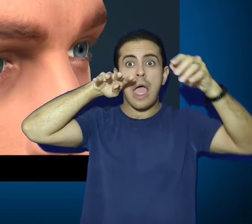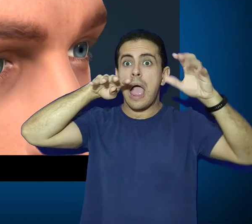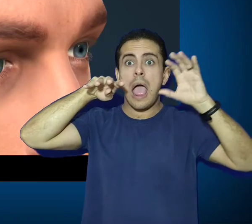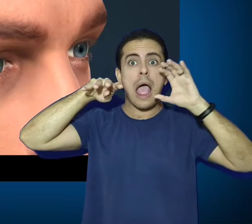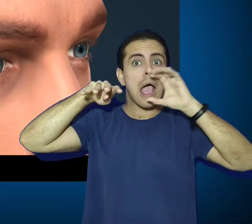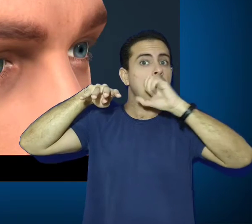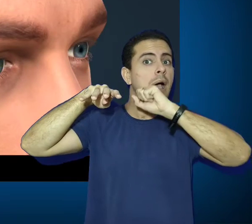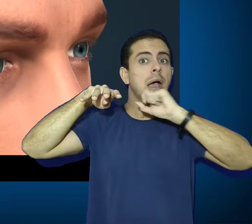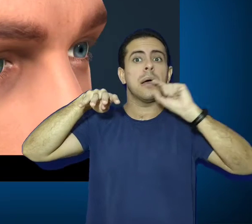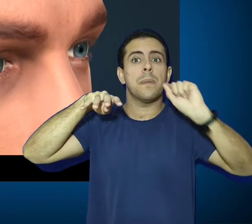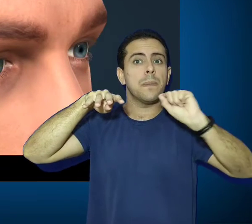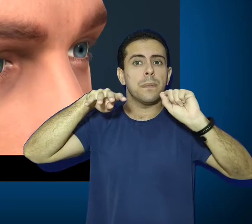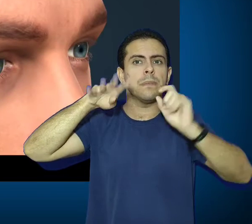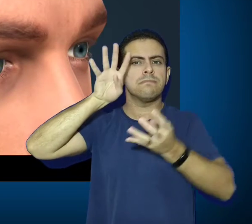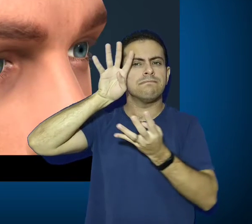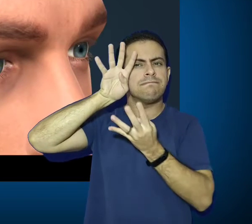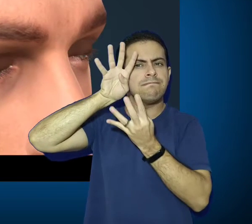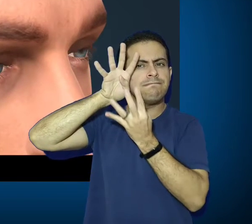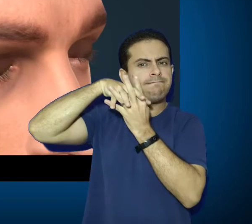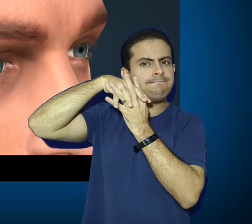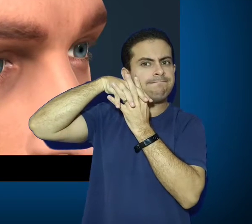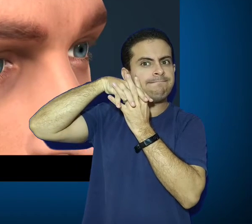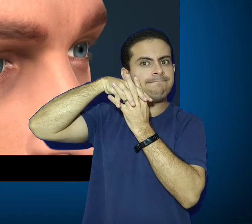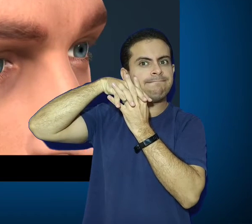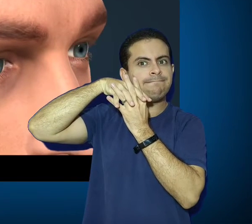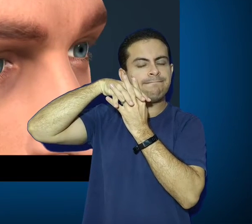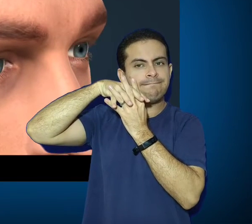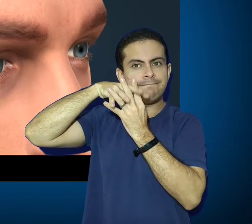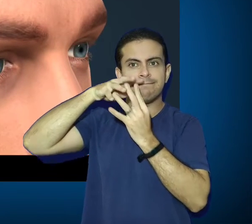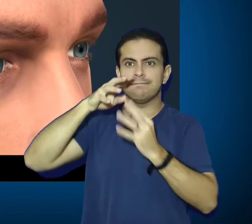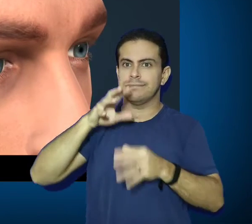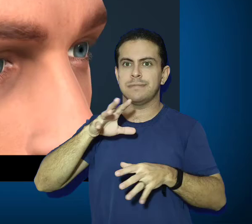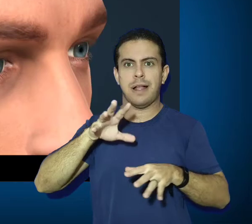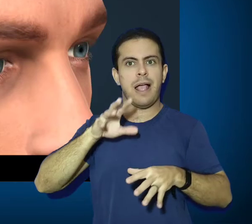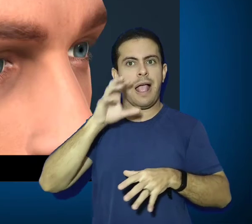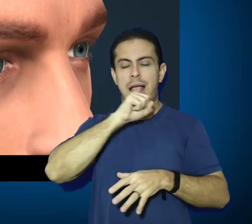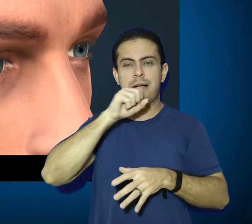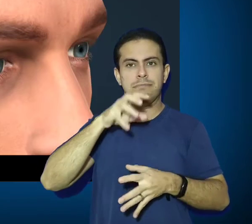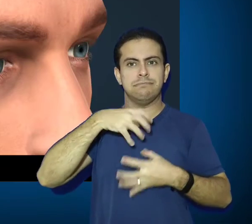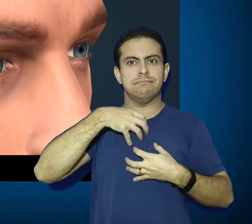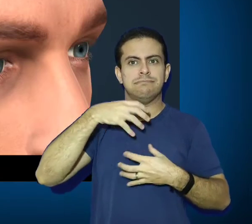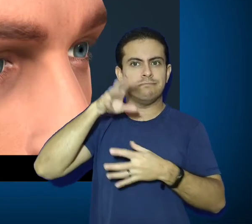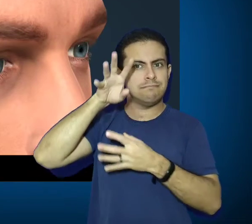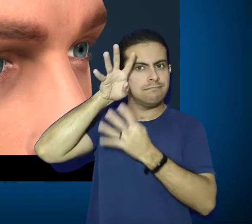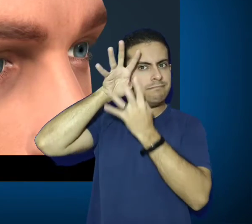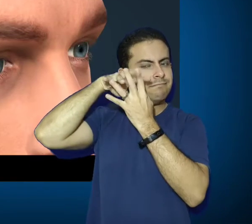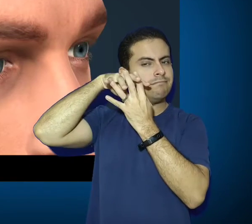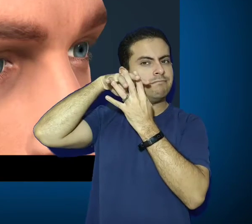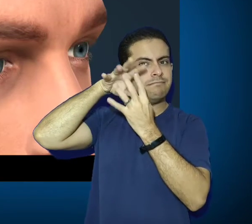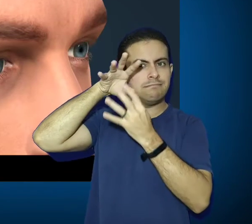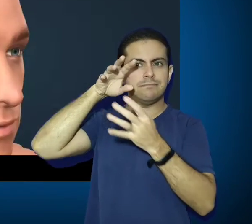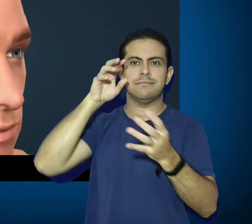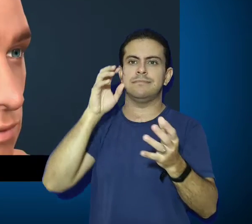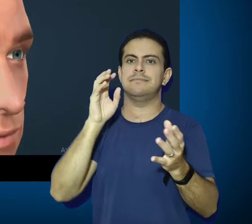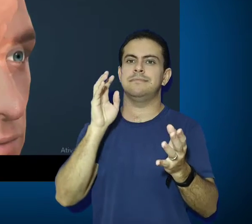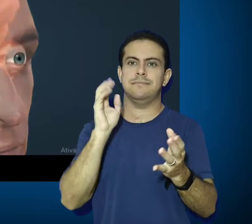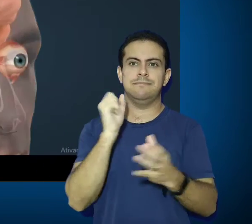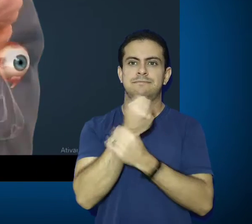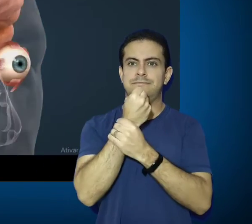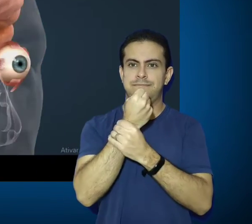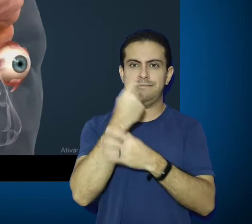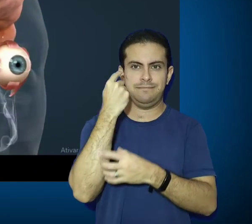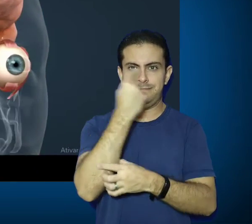os cílios, eles vão fazer um ato reflexo de fechar as pálpebras e assim proteger o olho.